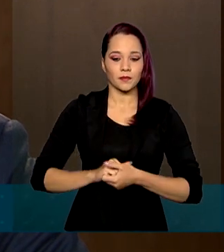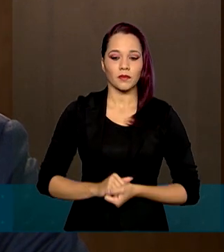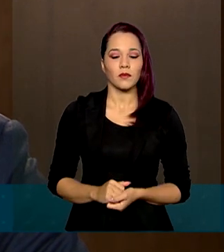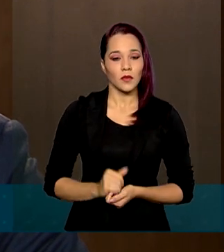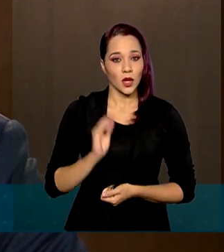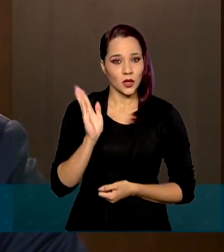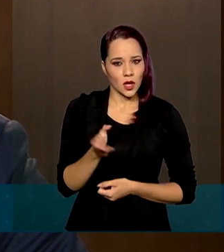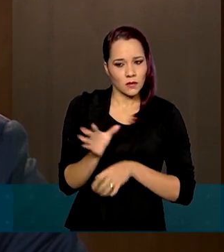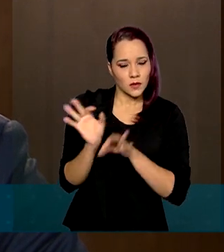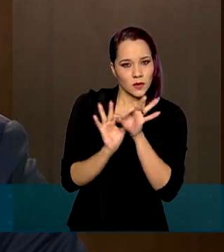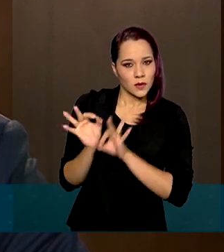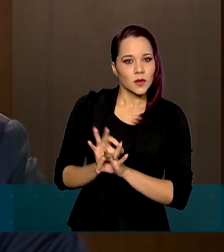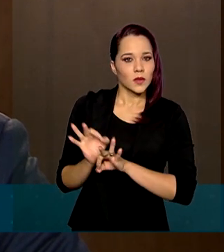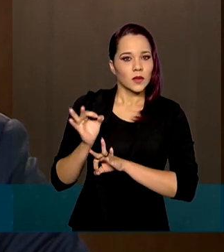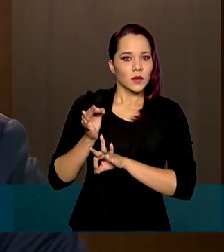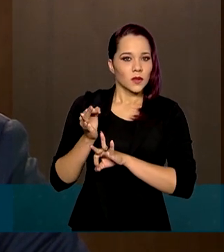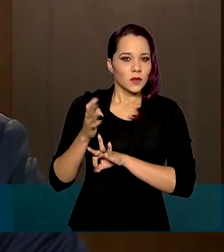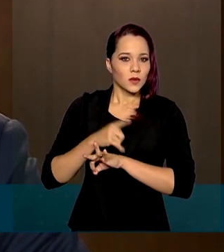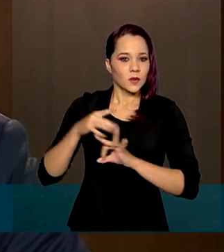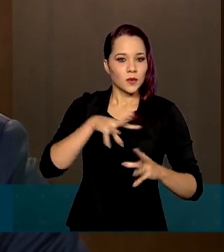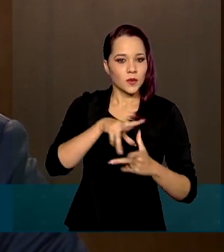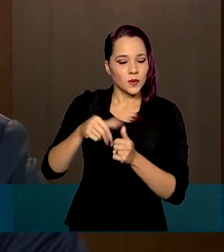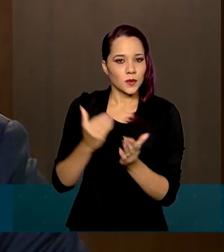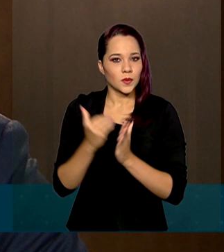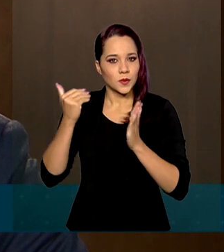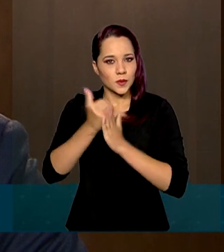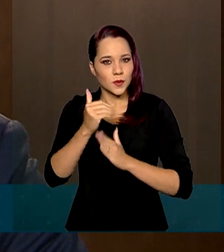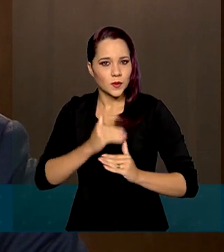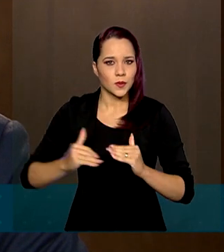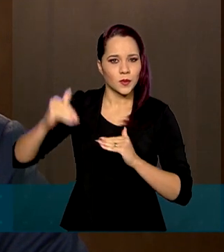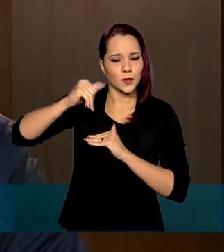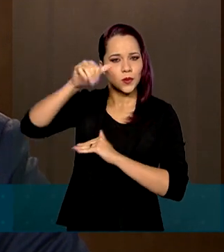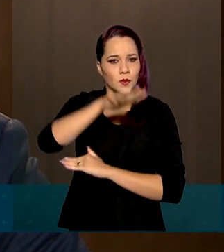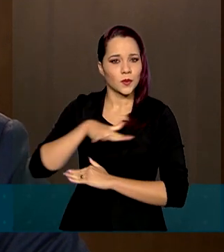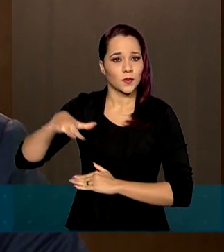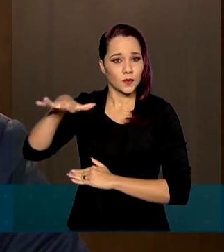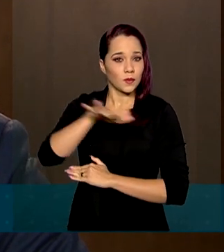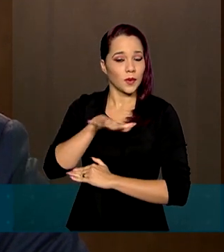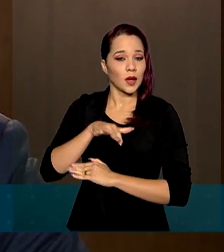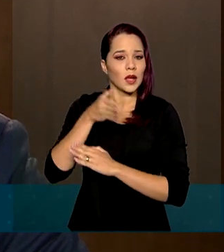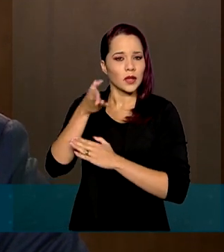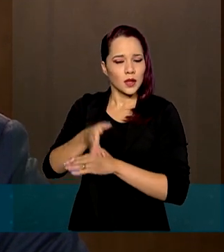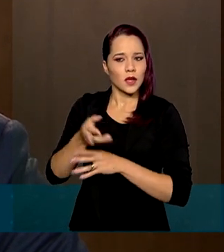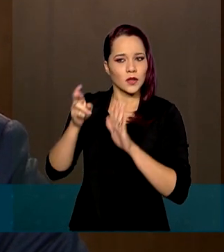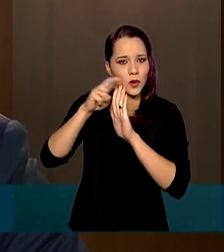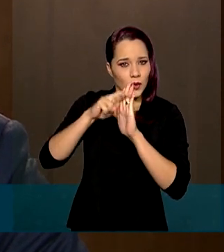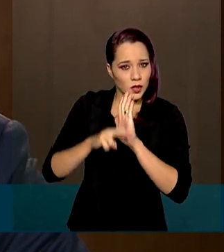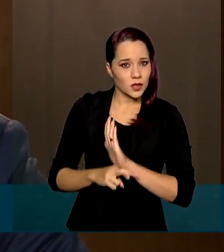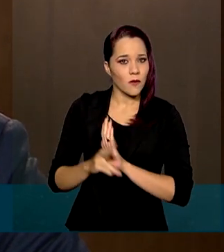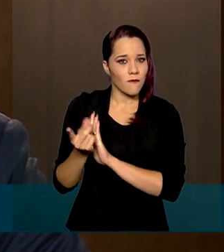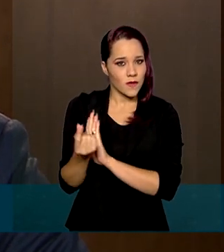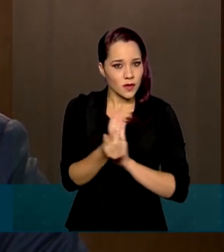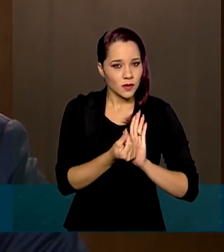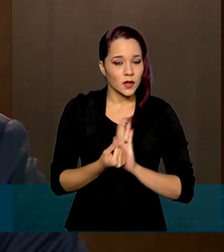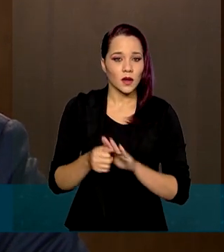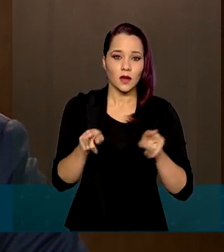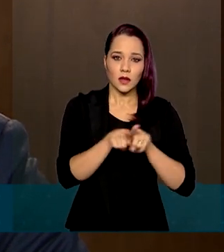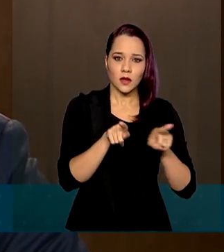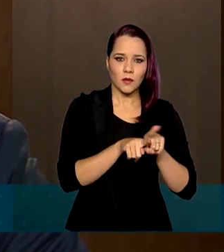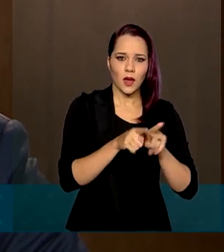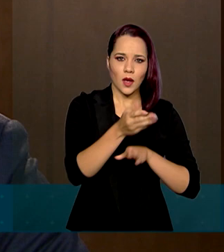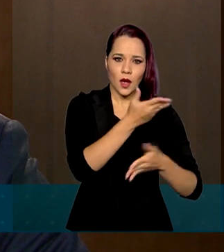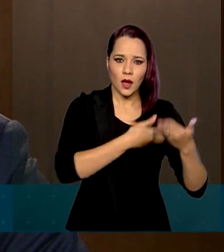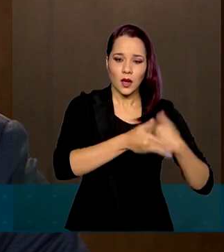adotamos as práticas mundiais mais elevadas em todas as áreas, desde a regulação financeira até os